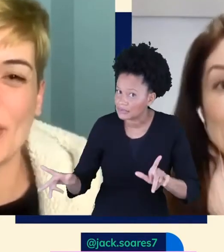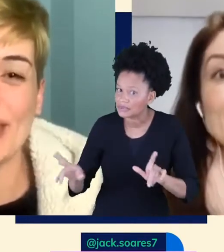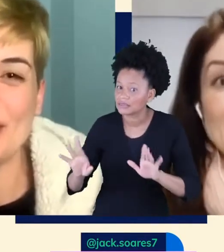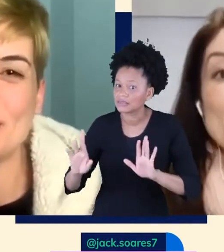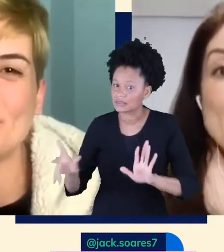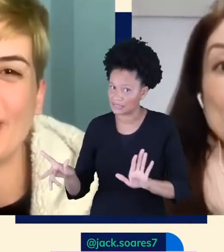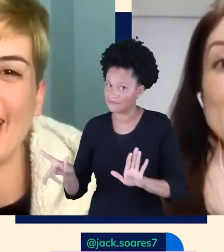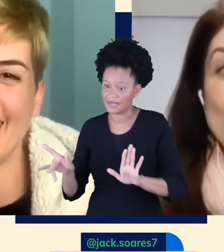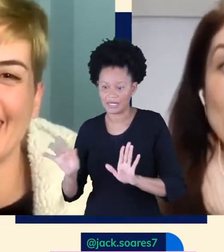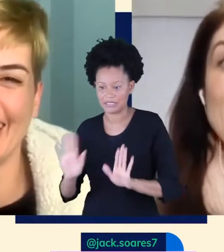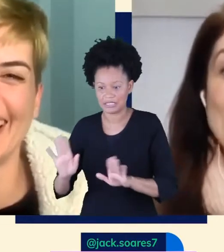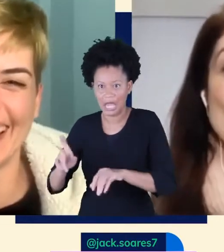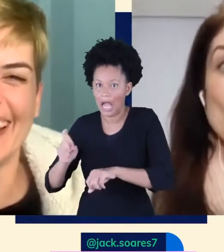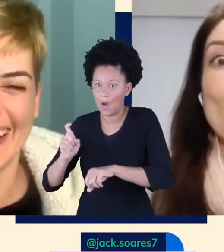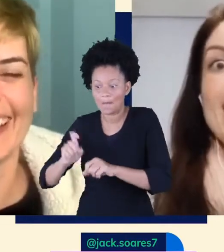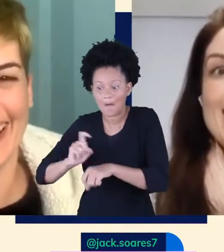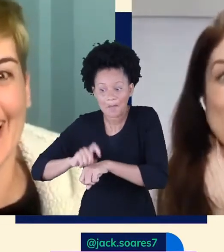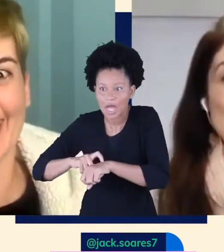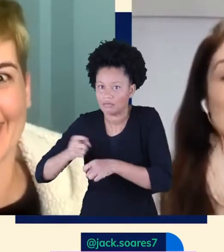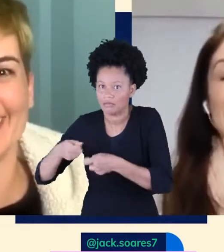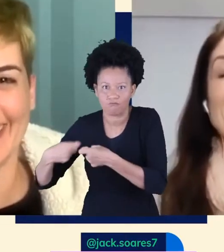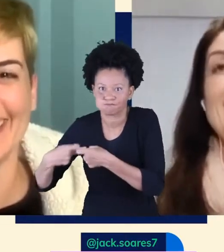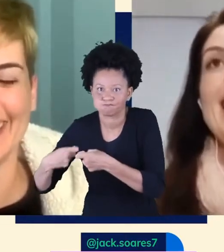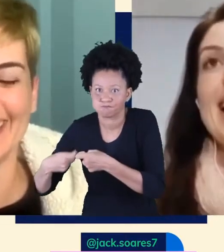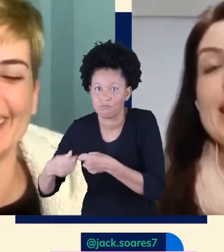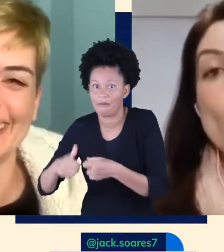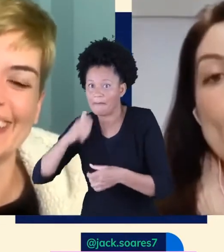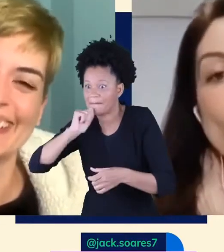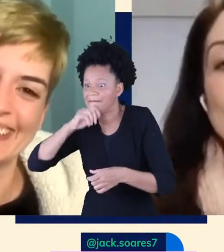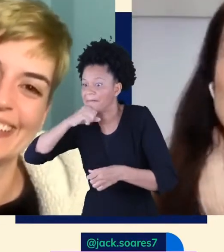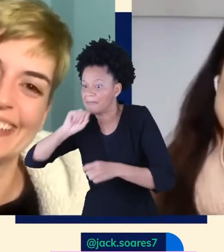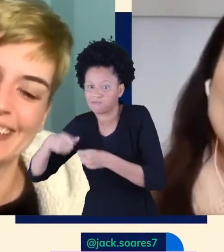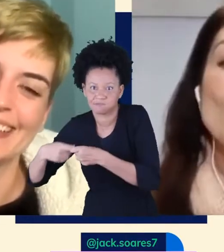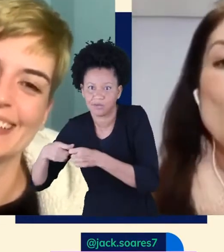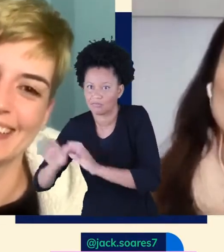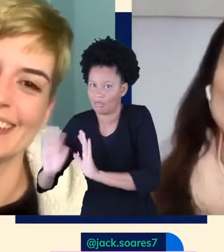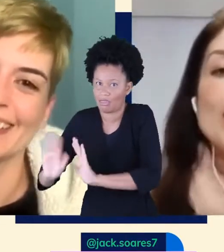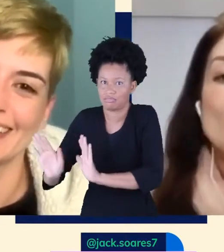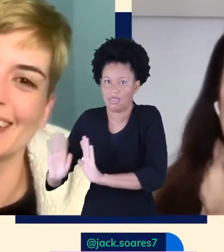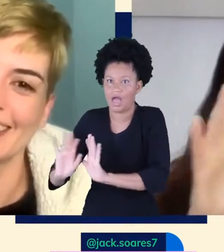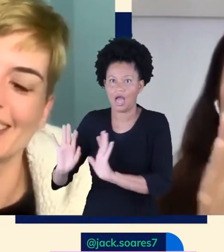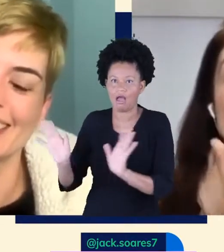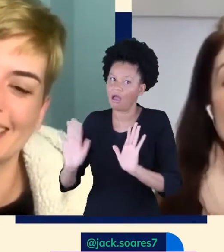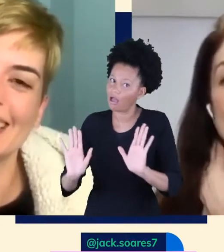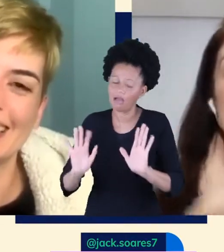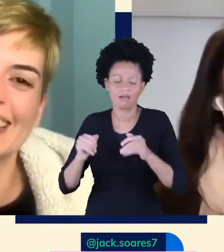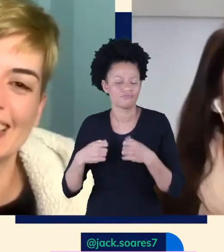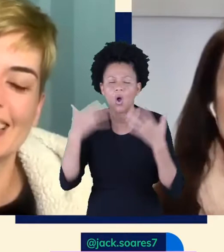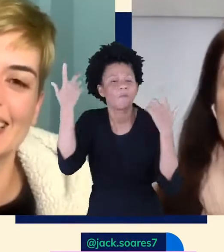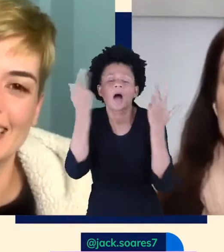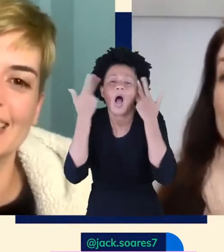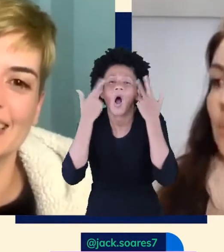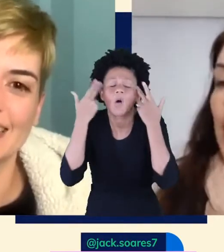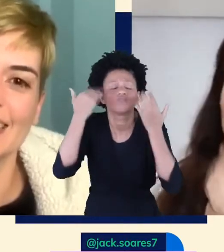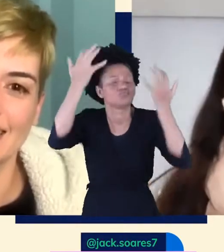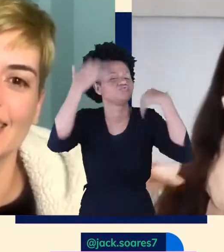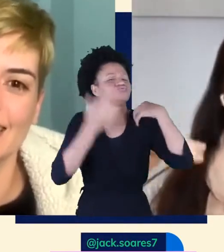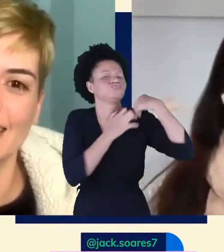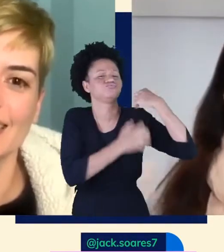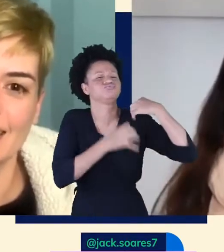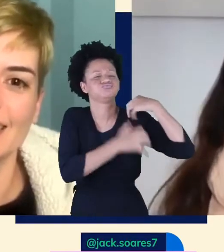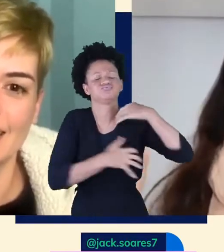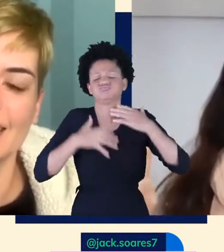Não é é íntimo, né? importante falar isso, não é Claro. isso, né? Não é o casal no momento íntimo ali no banho, é o casal tomando